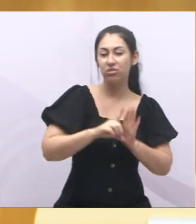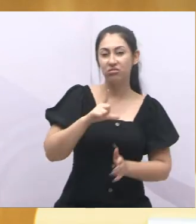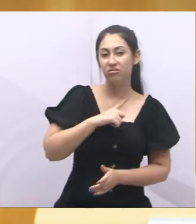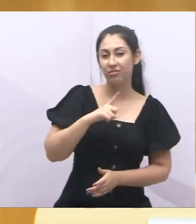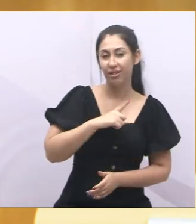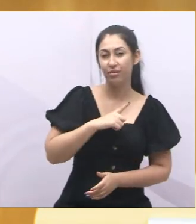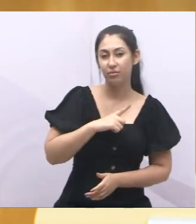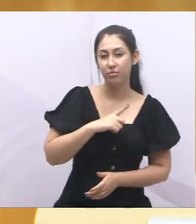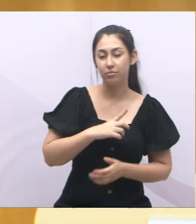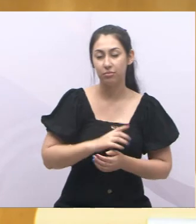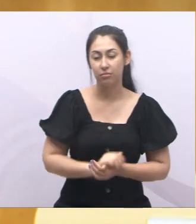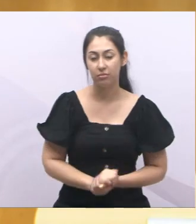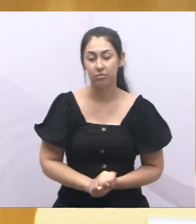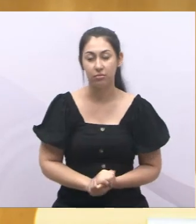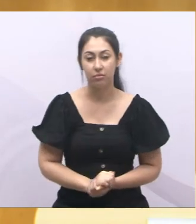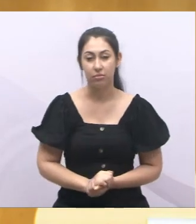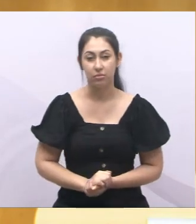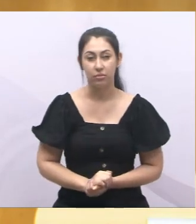outros.